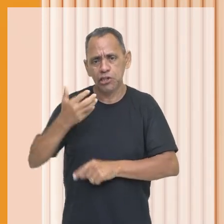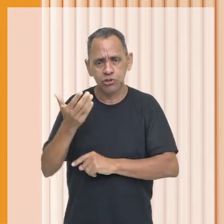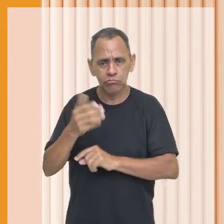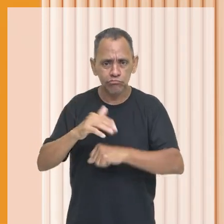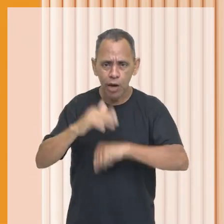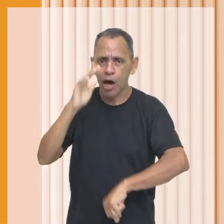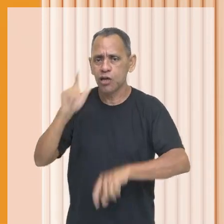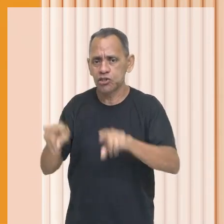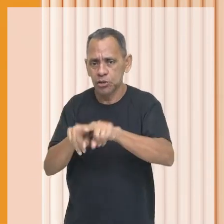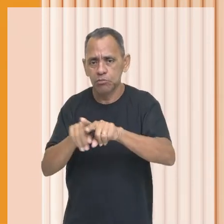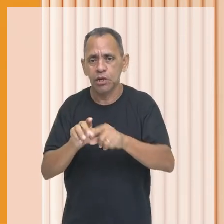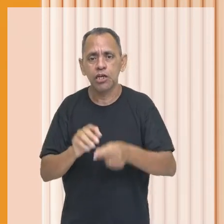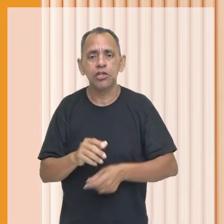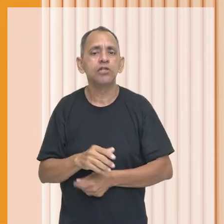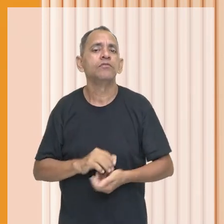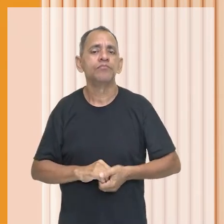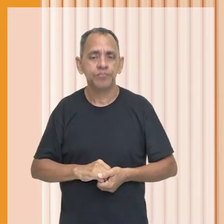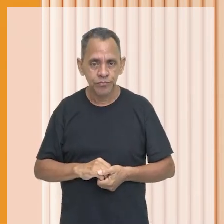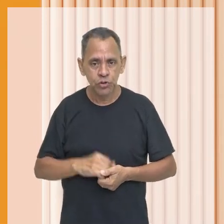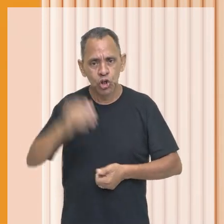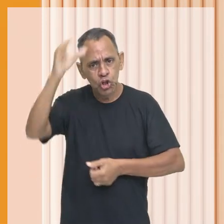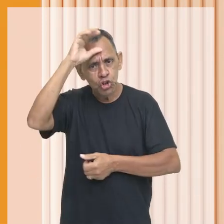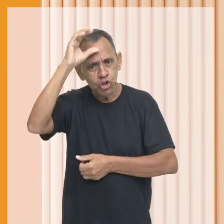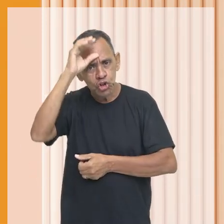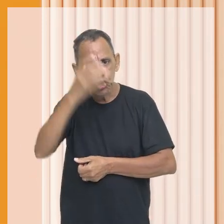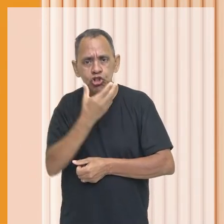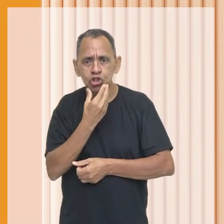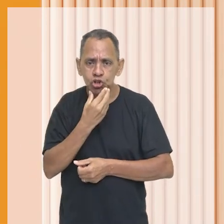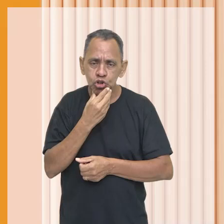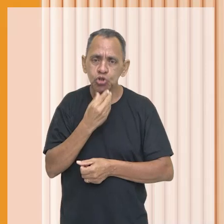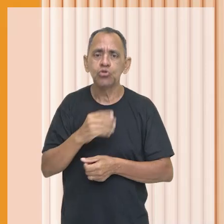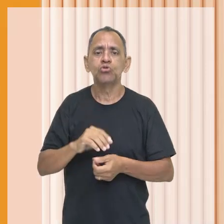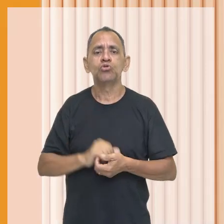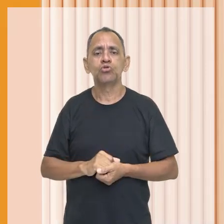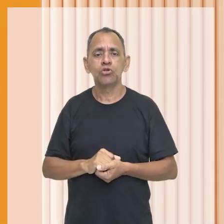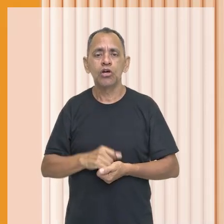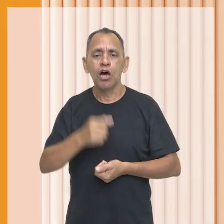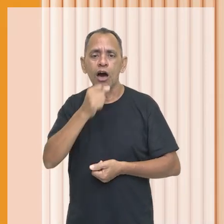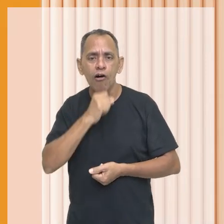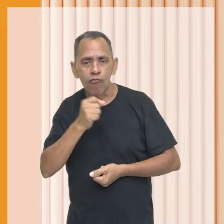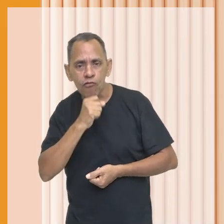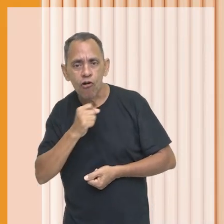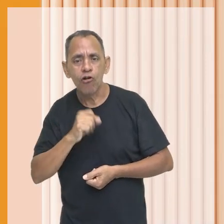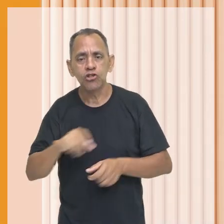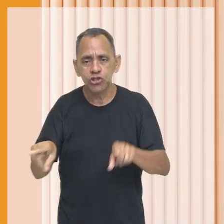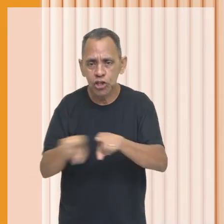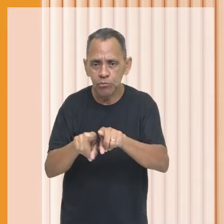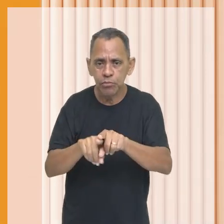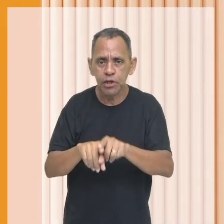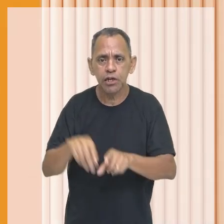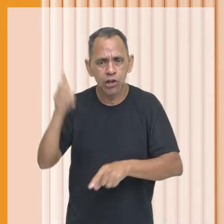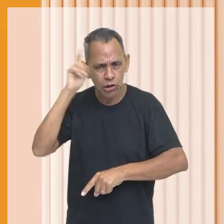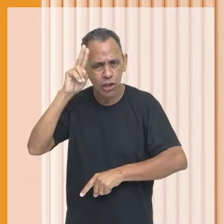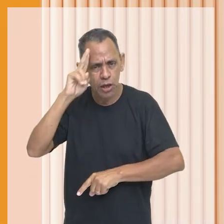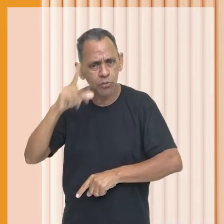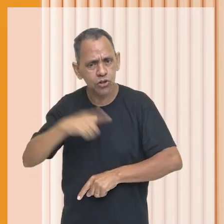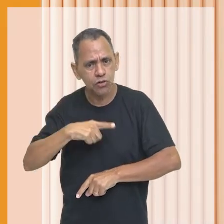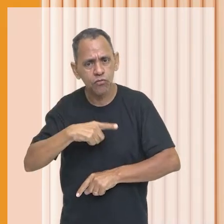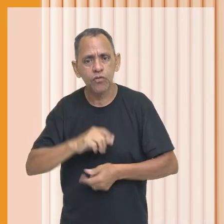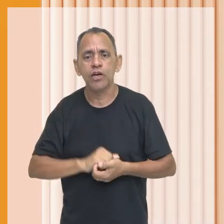tios e conhecidos, e pessoas mais antigas da idade dos meus avós, lembram que tiveram o quê? Suas